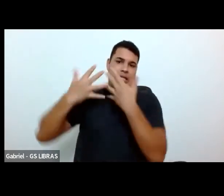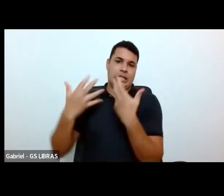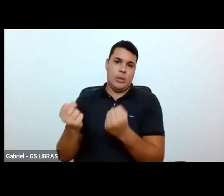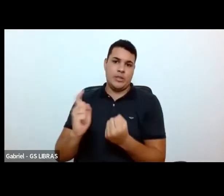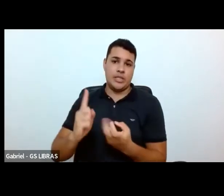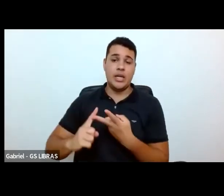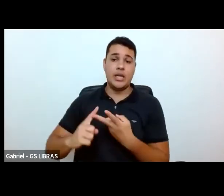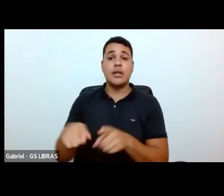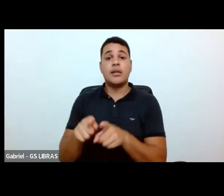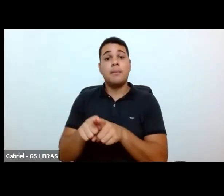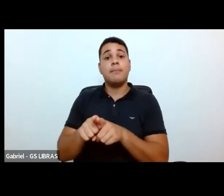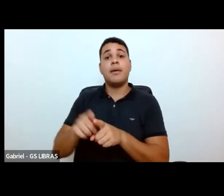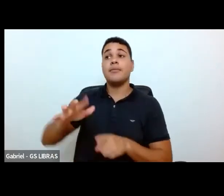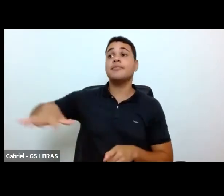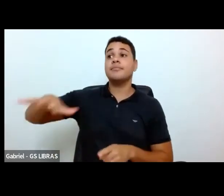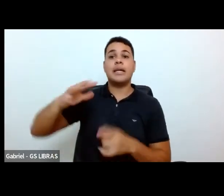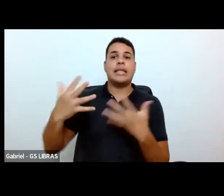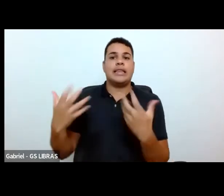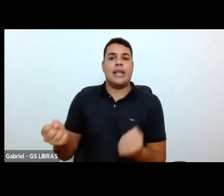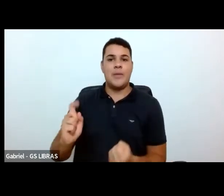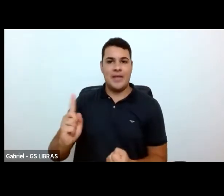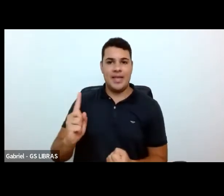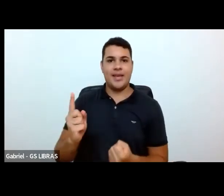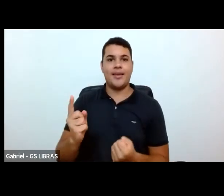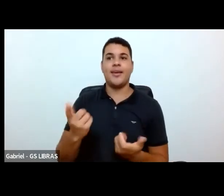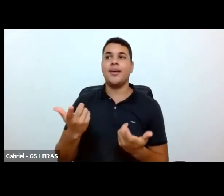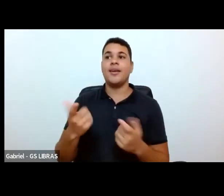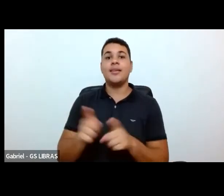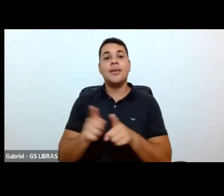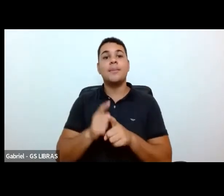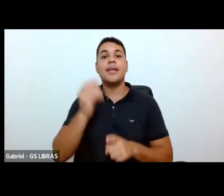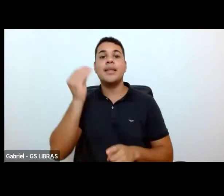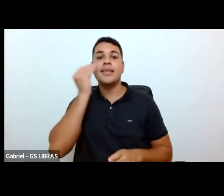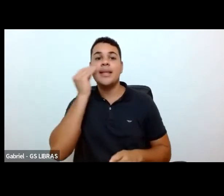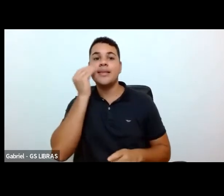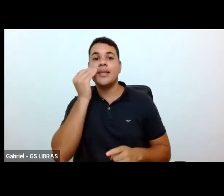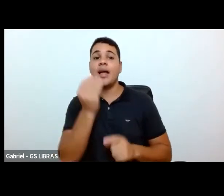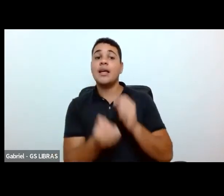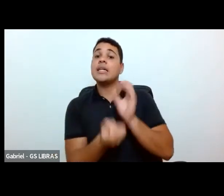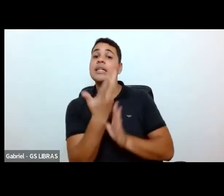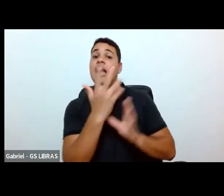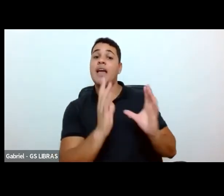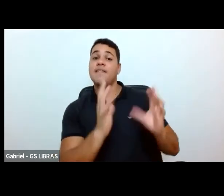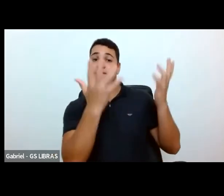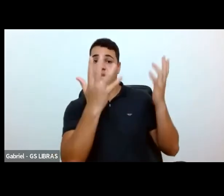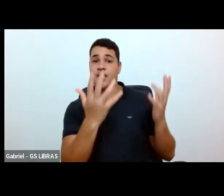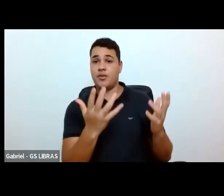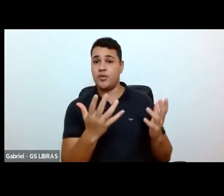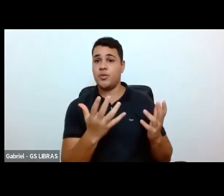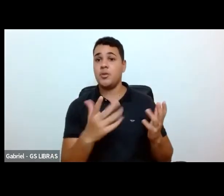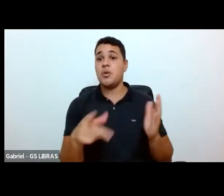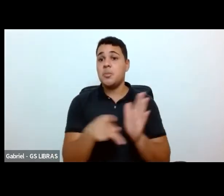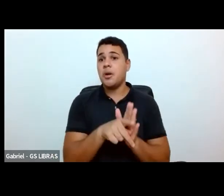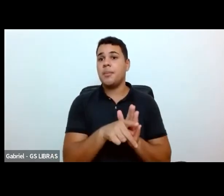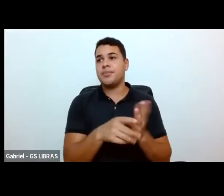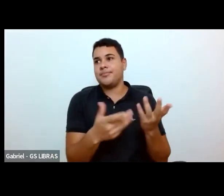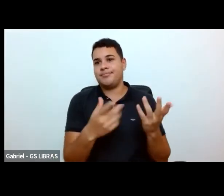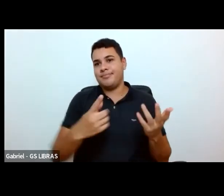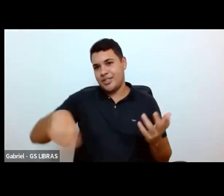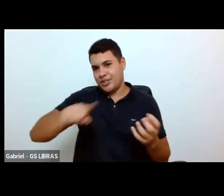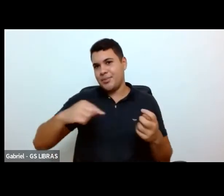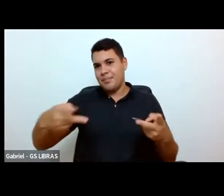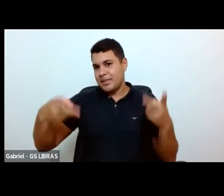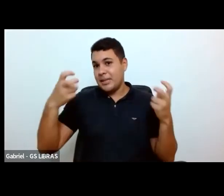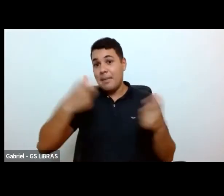entendimento de achar natural que de se compor eventos, por exemplo, hegemonicamente por homens brancos, né, homens